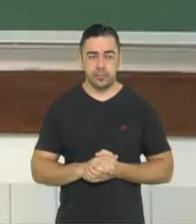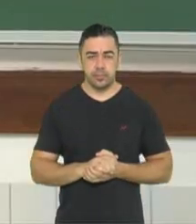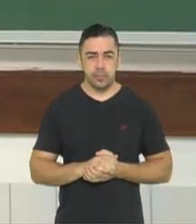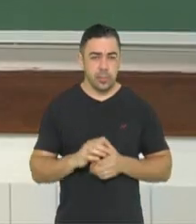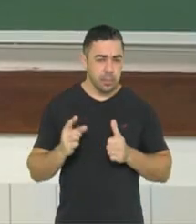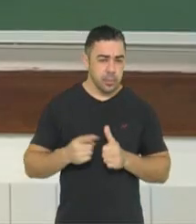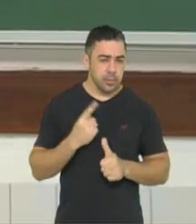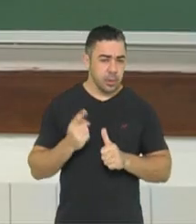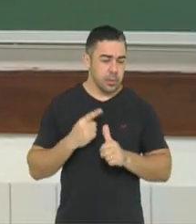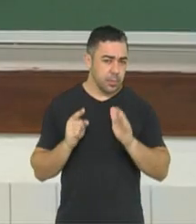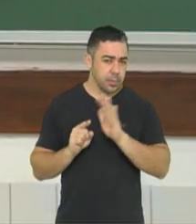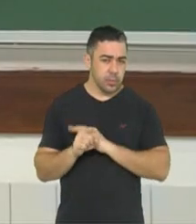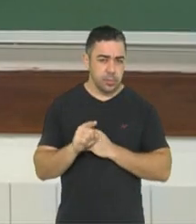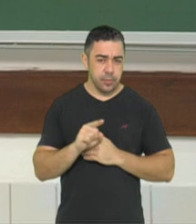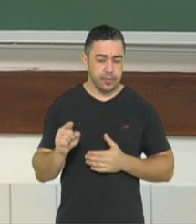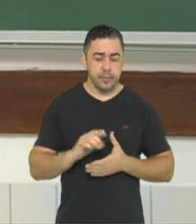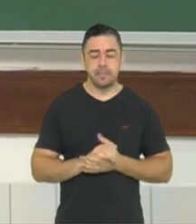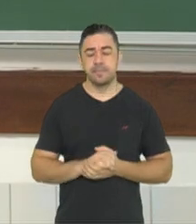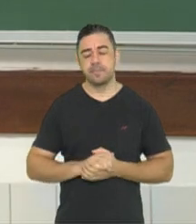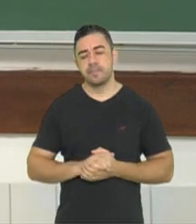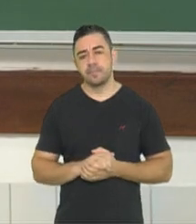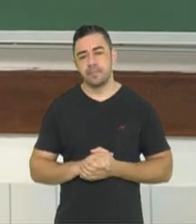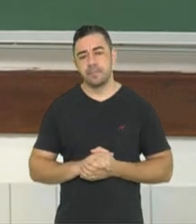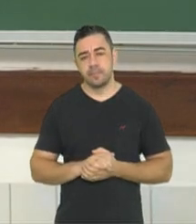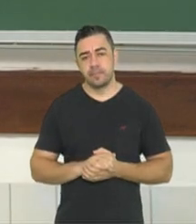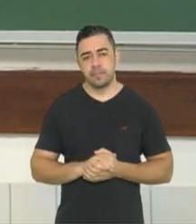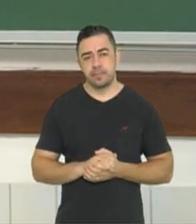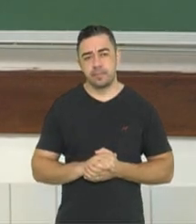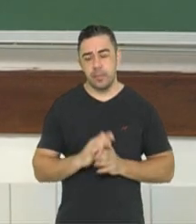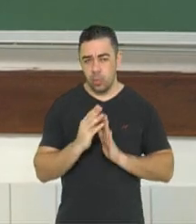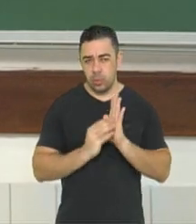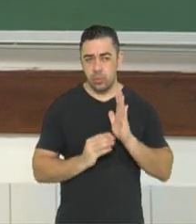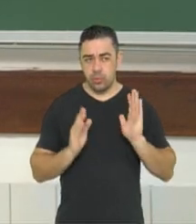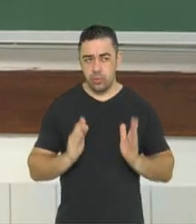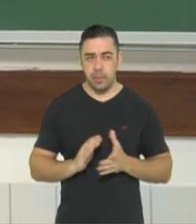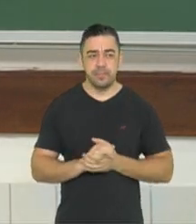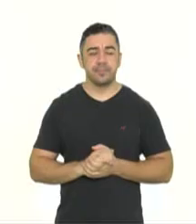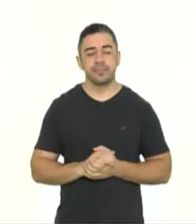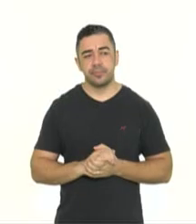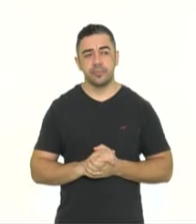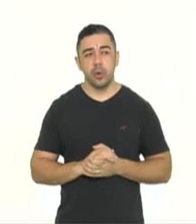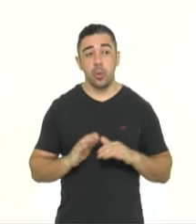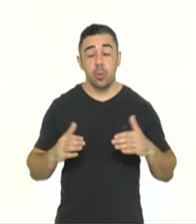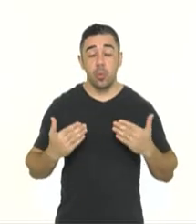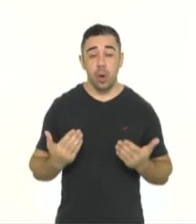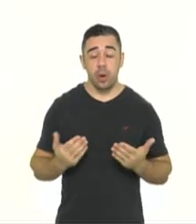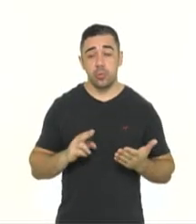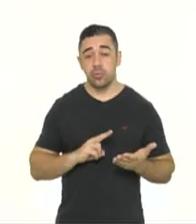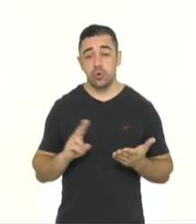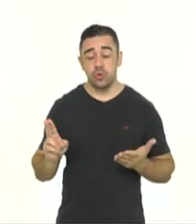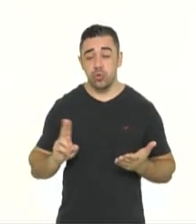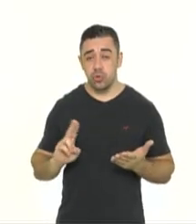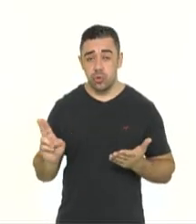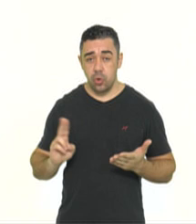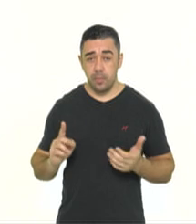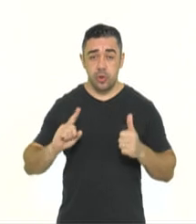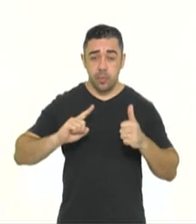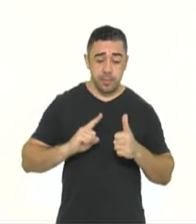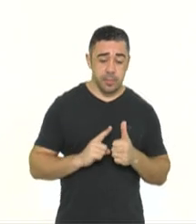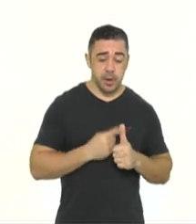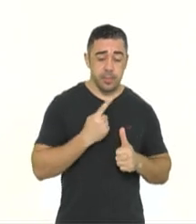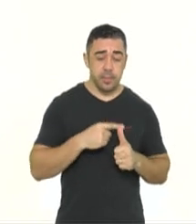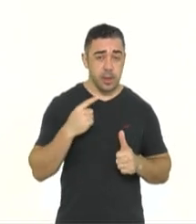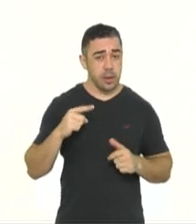Vamos para o nosso primeiro quiz, então, pessoal, que a gente já tem conteúdo para isso. Olha lá. Qual era o nome do